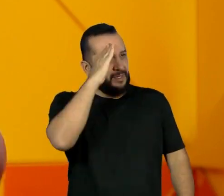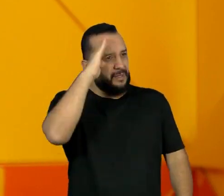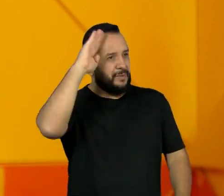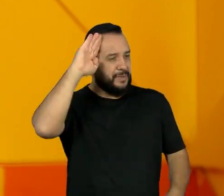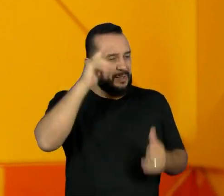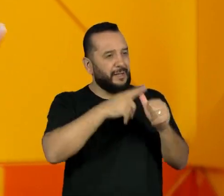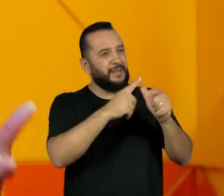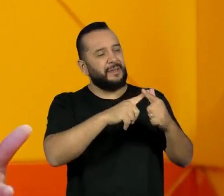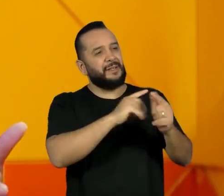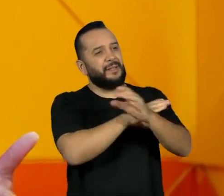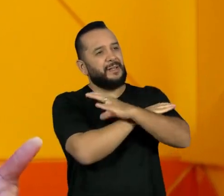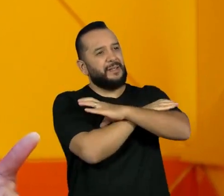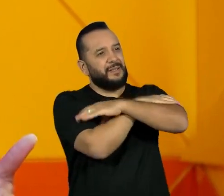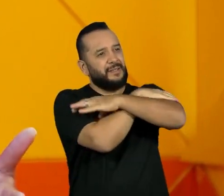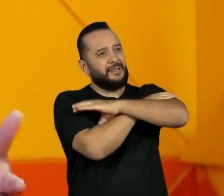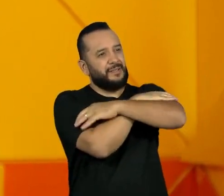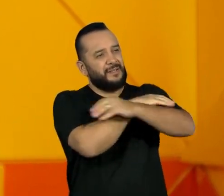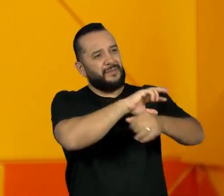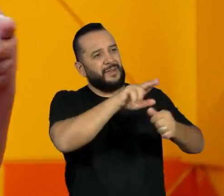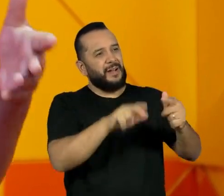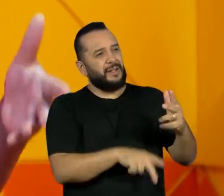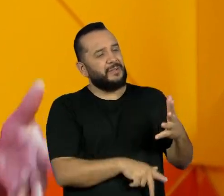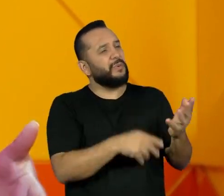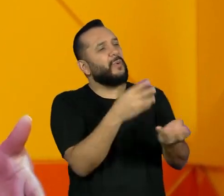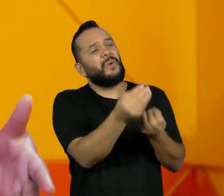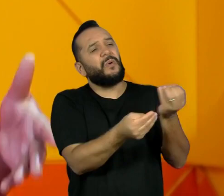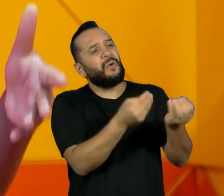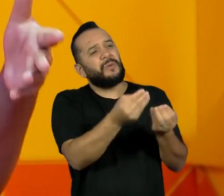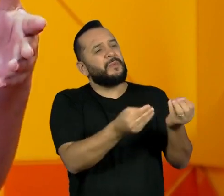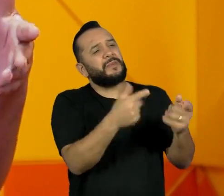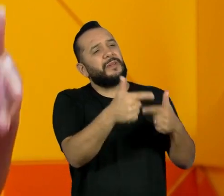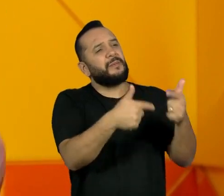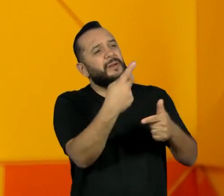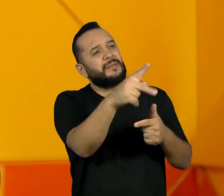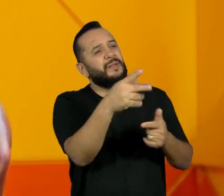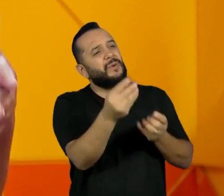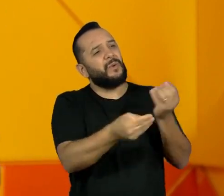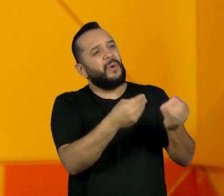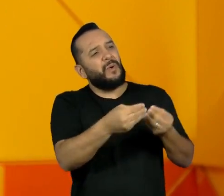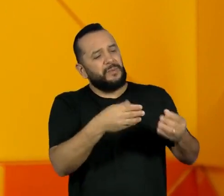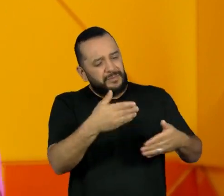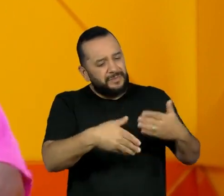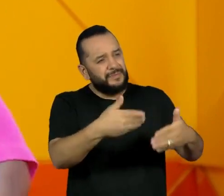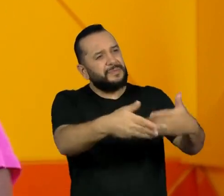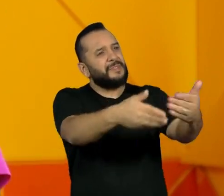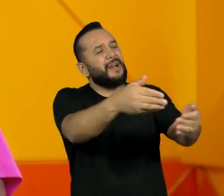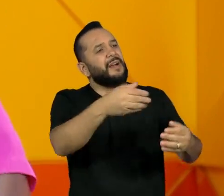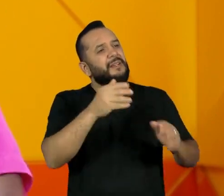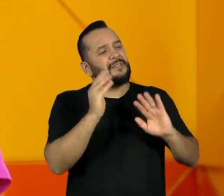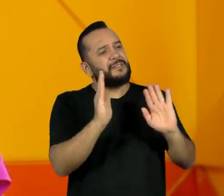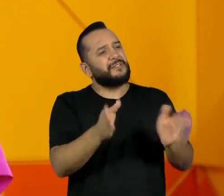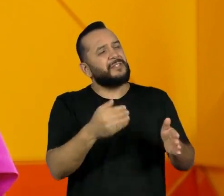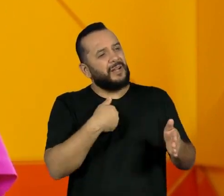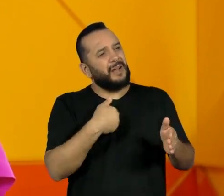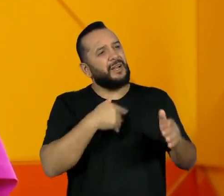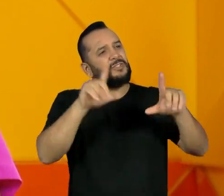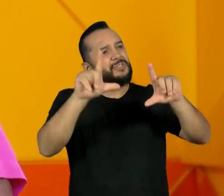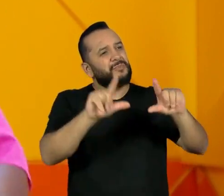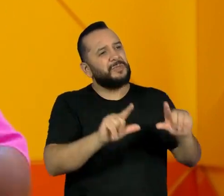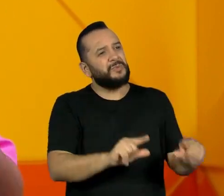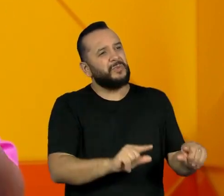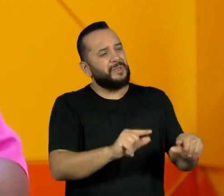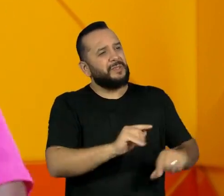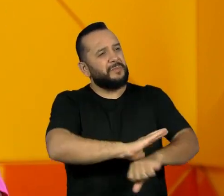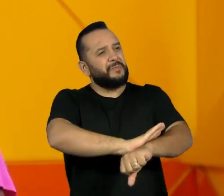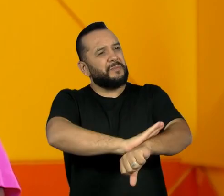trabalho e de que maneira que você acredita que a gente deve caminhar para acabar, diminuir a intolerância com relação a essas religiões